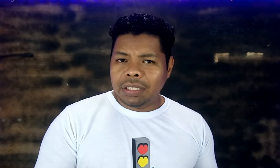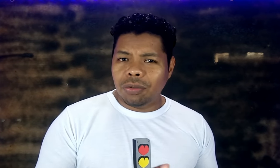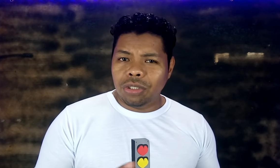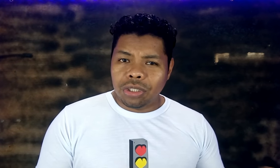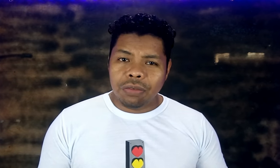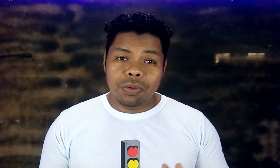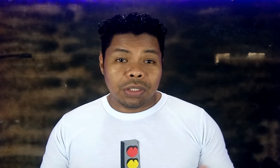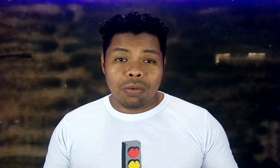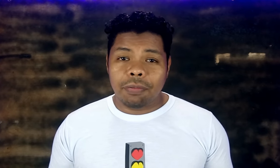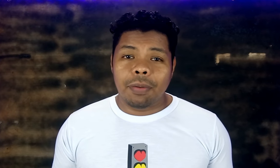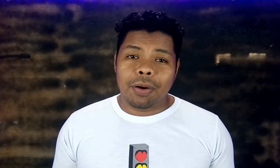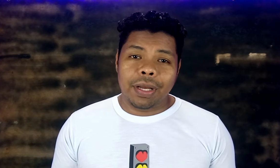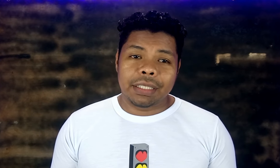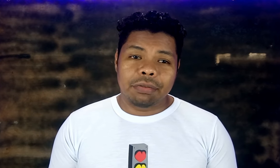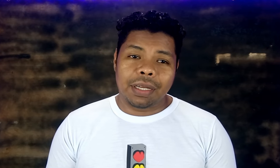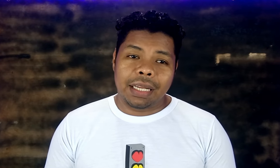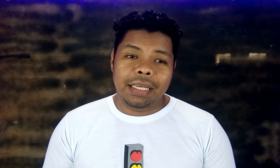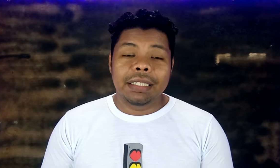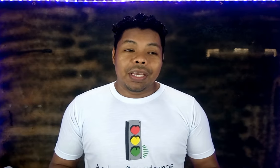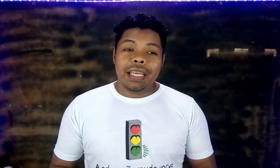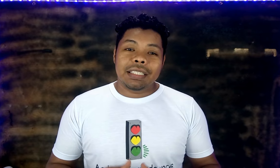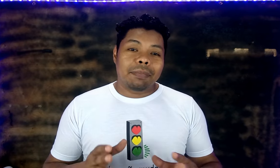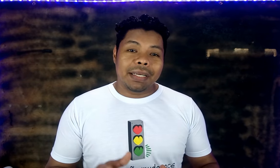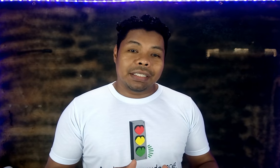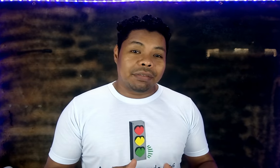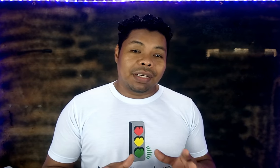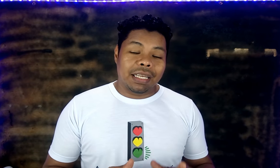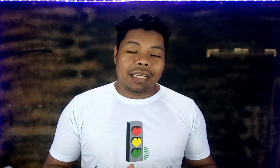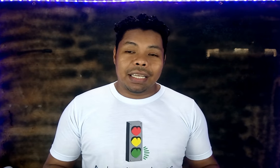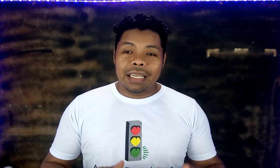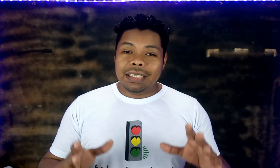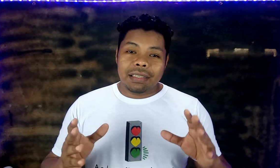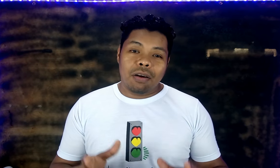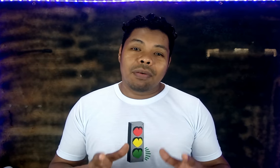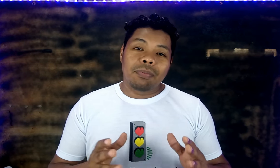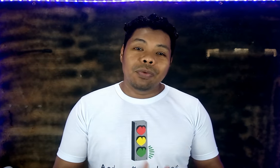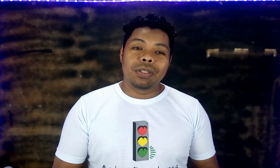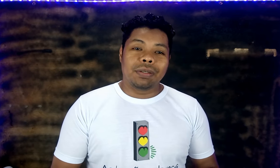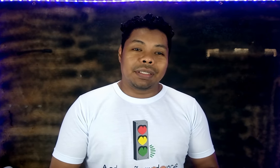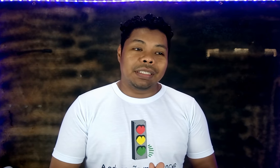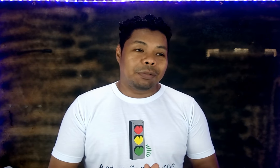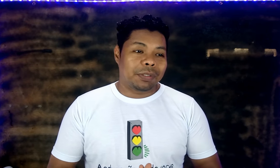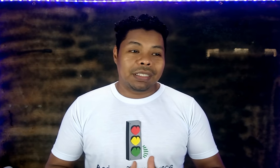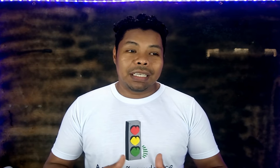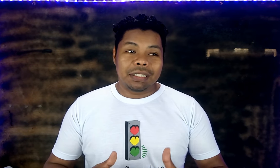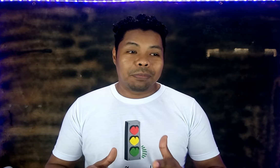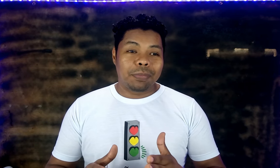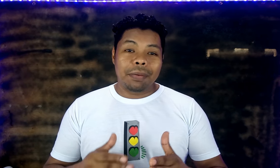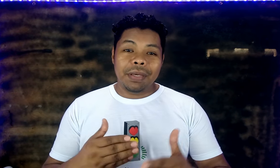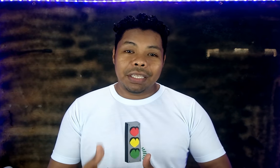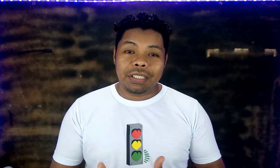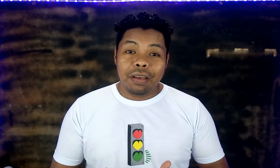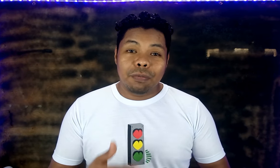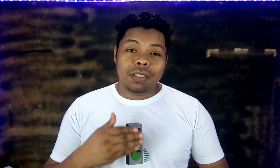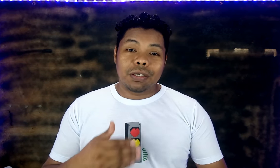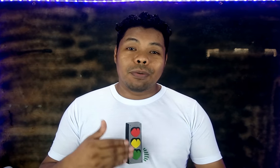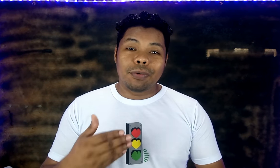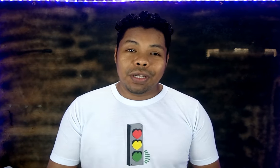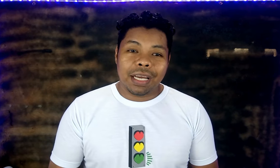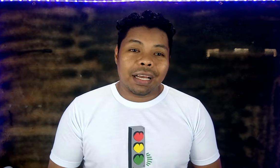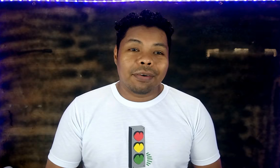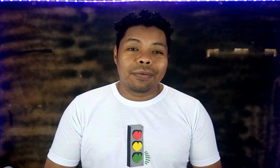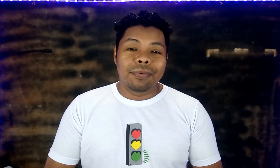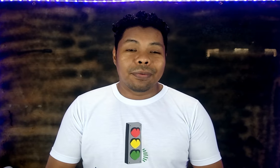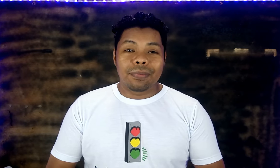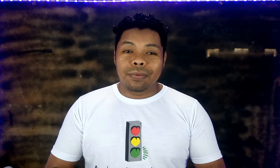deficiente auditivo, eu não sei qual a forma correta de falar, né? E esse aplicativo galera, ele salva muito assim, tipo assim, ele permite você se